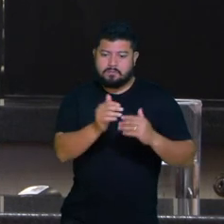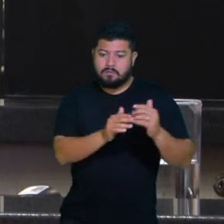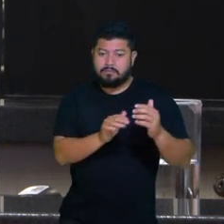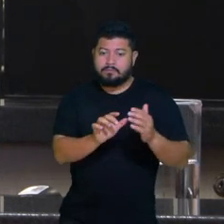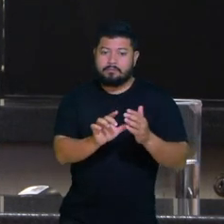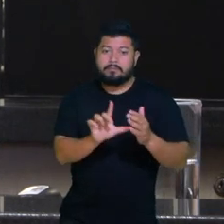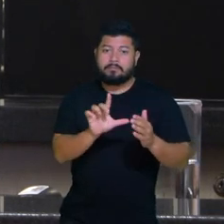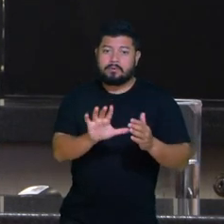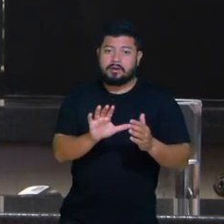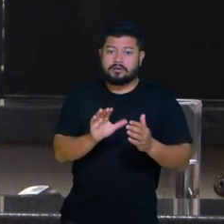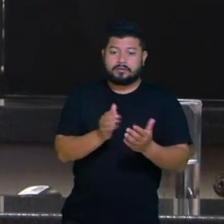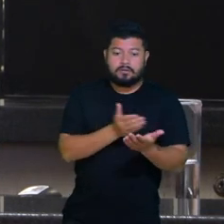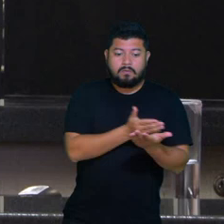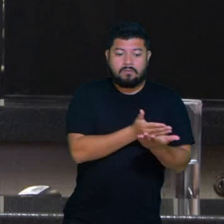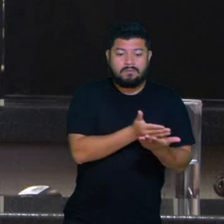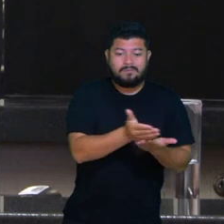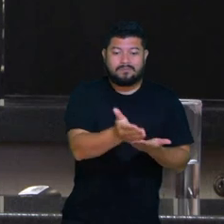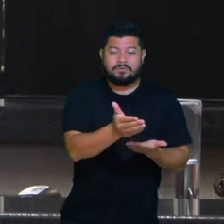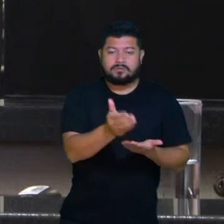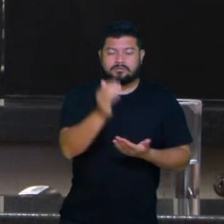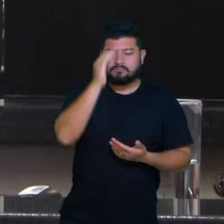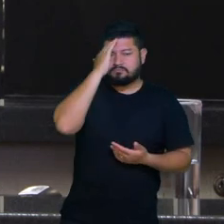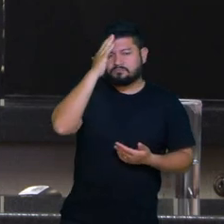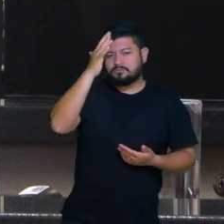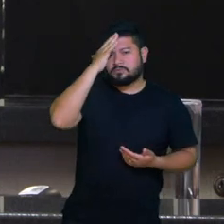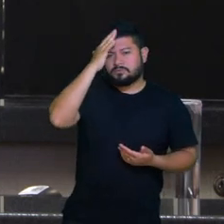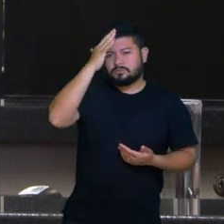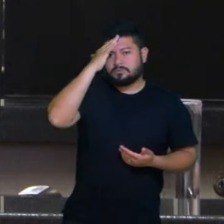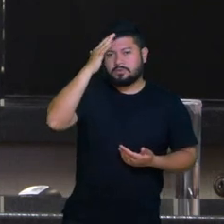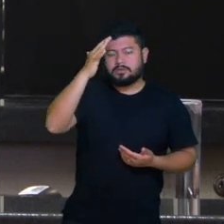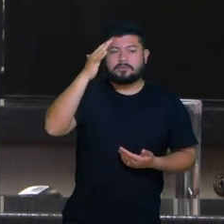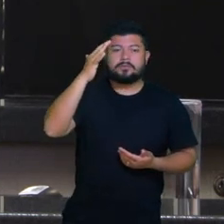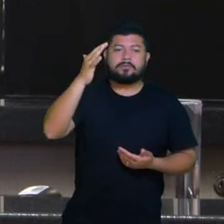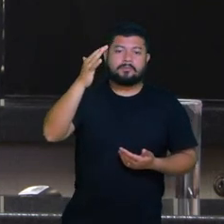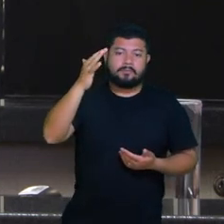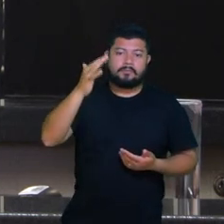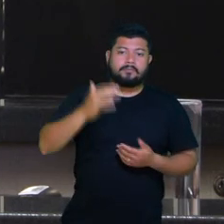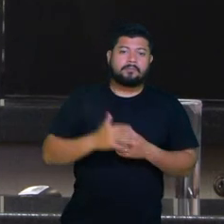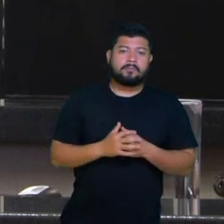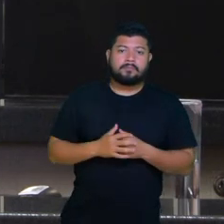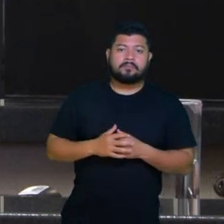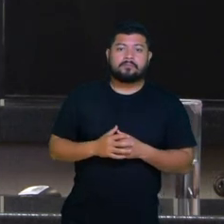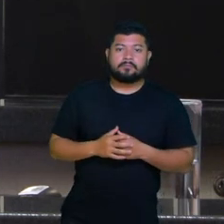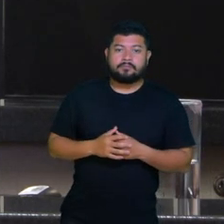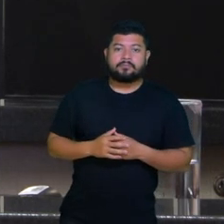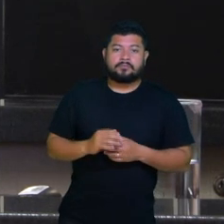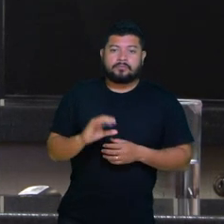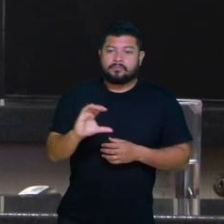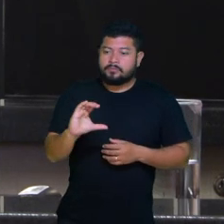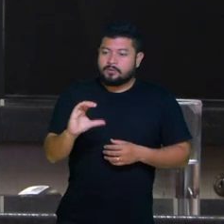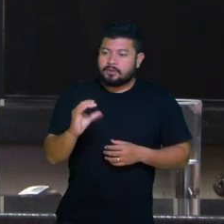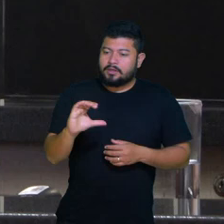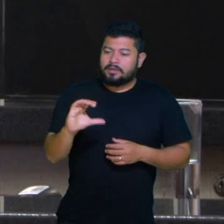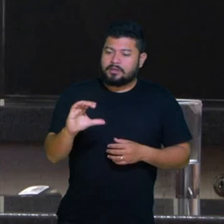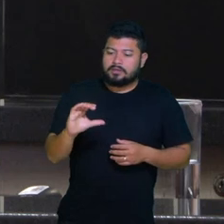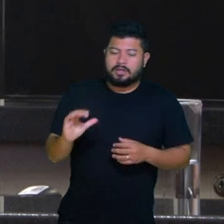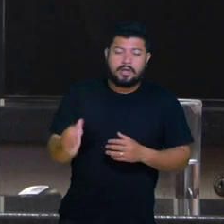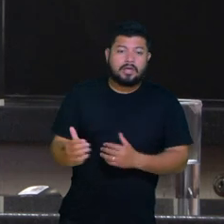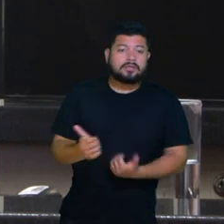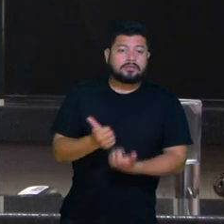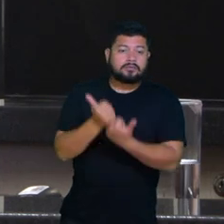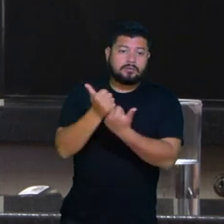construída a partir da reflexão né mediada pela ciência né